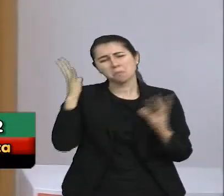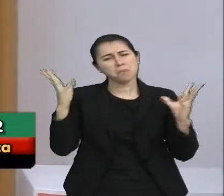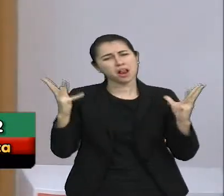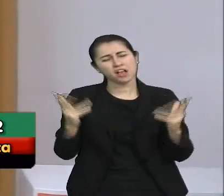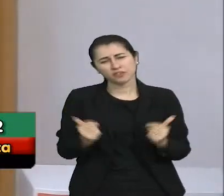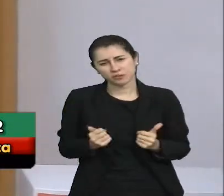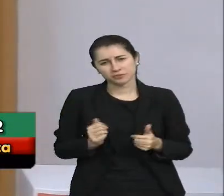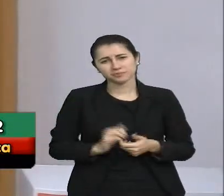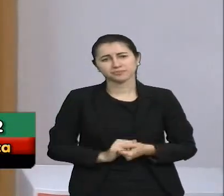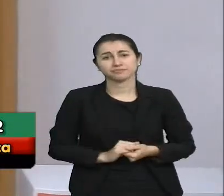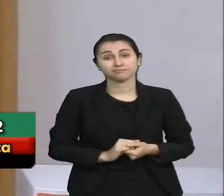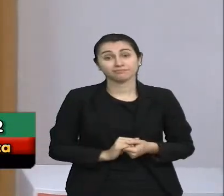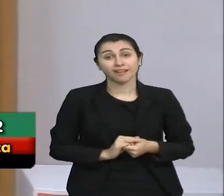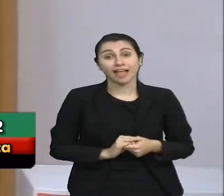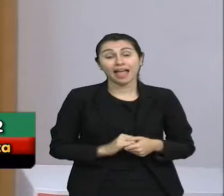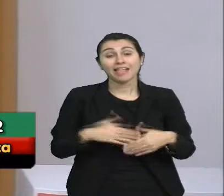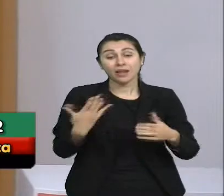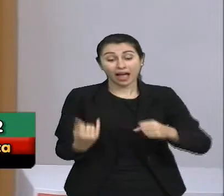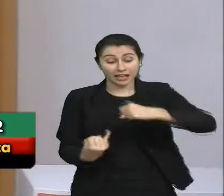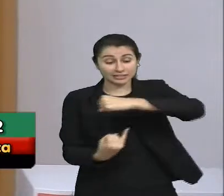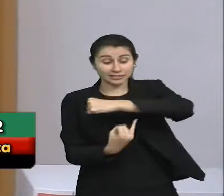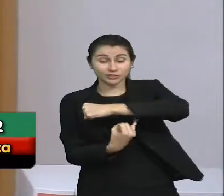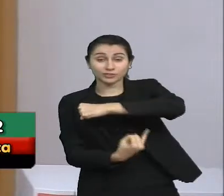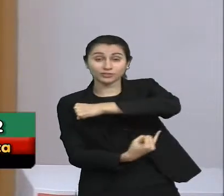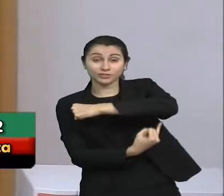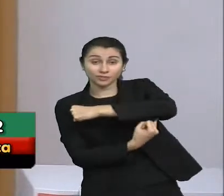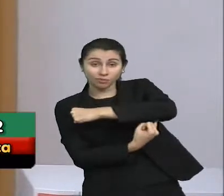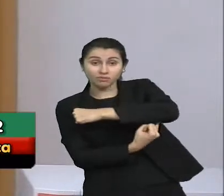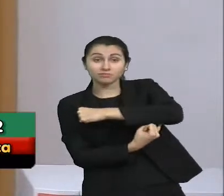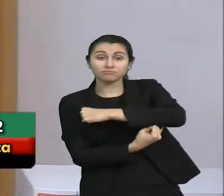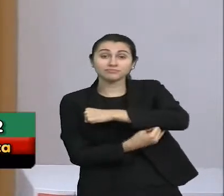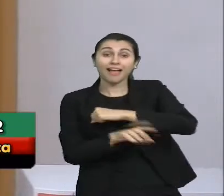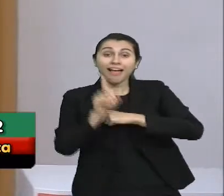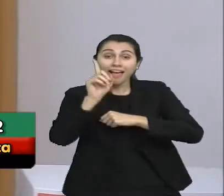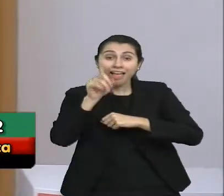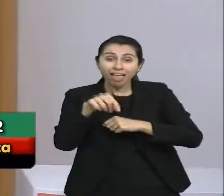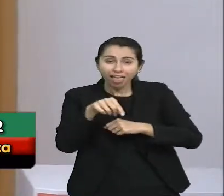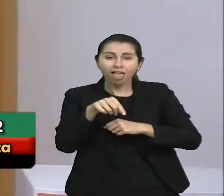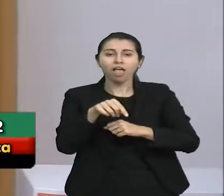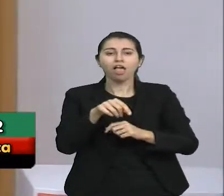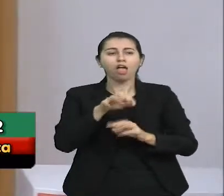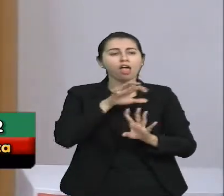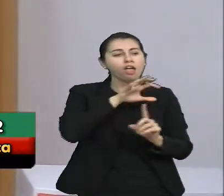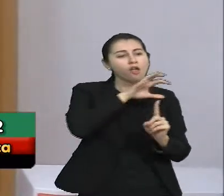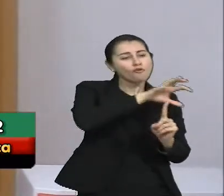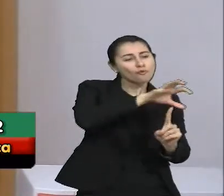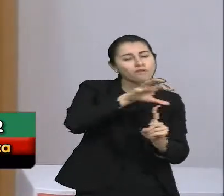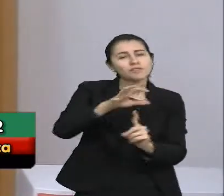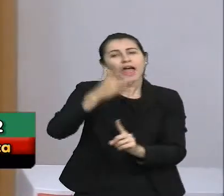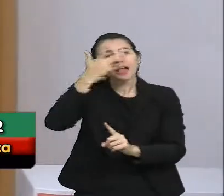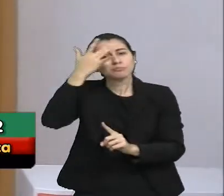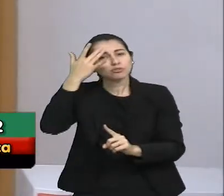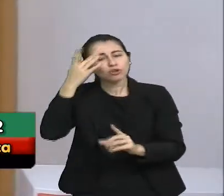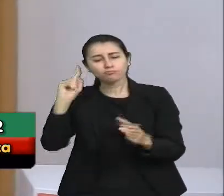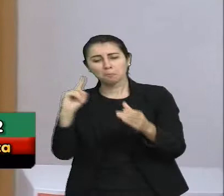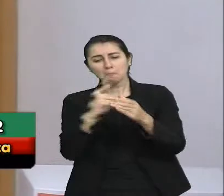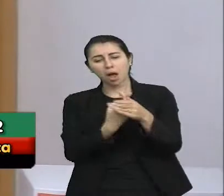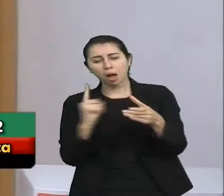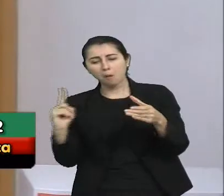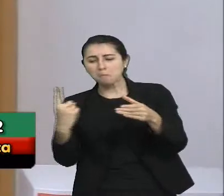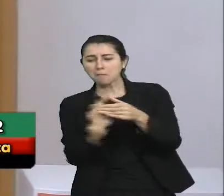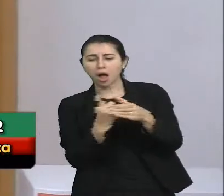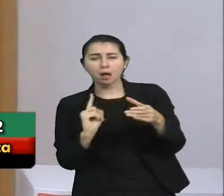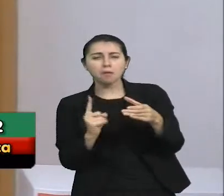seguinte: as instituições, elas são reflexos das pessoas que a integram. As